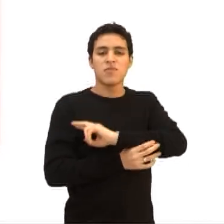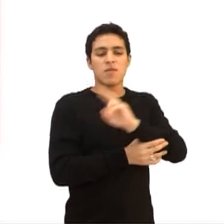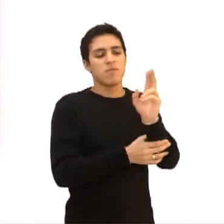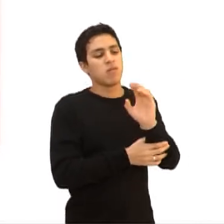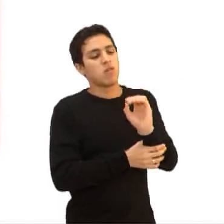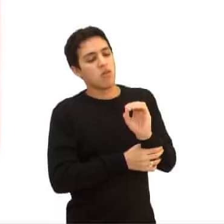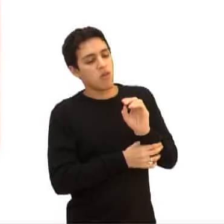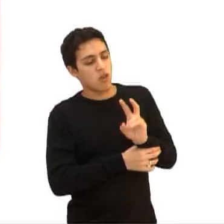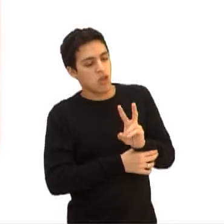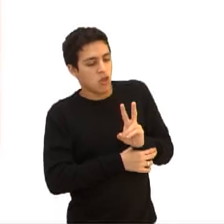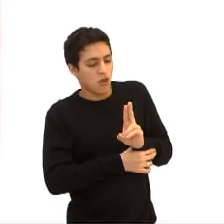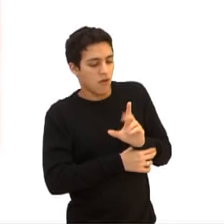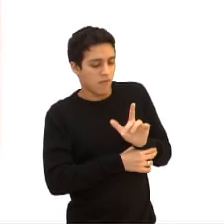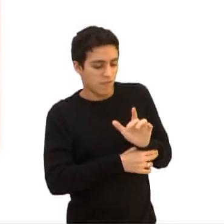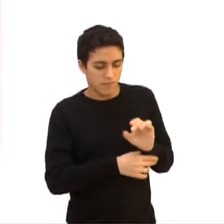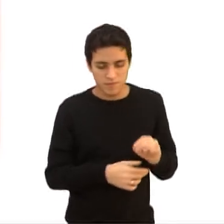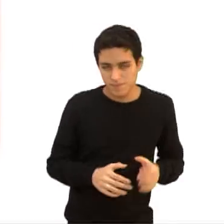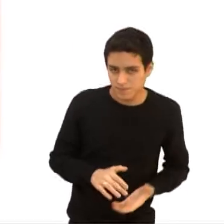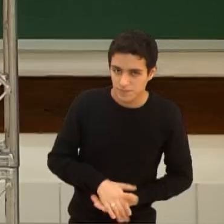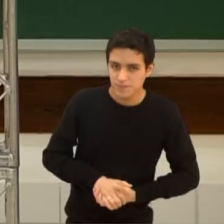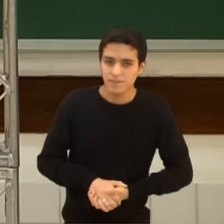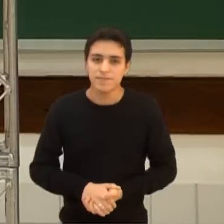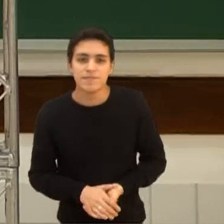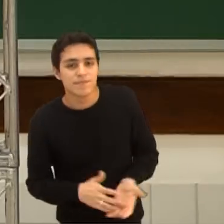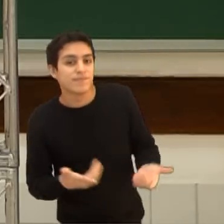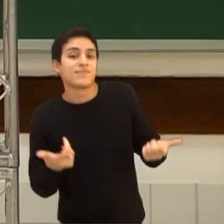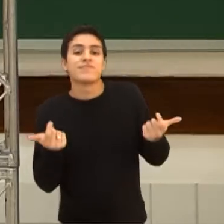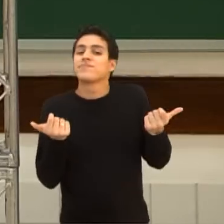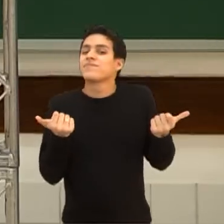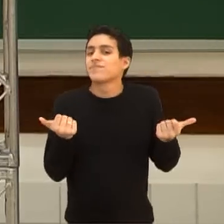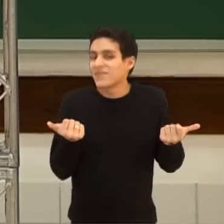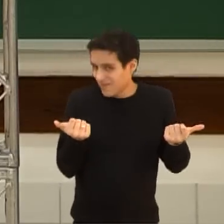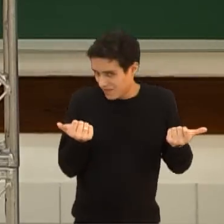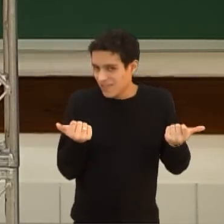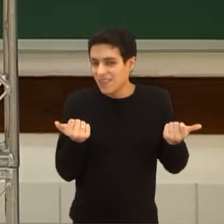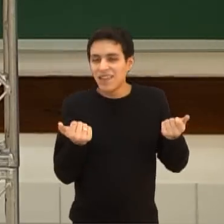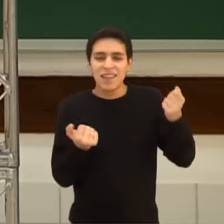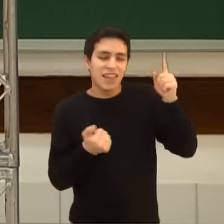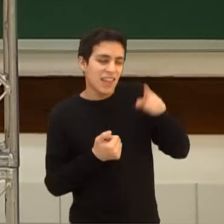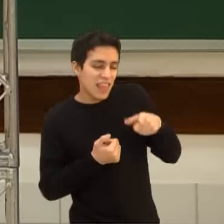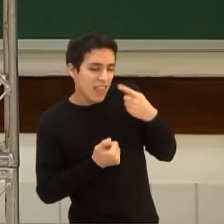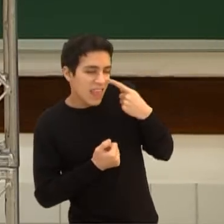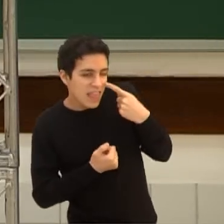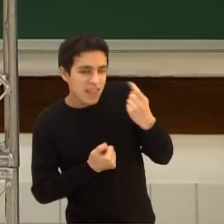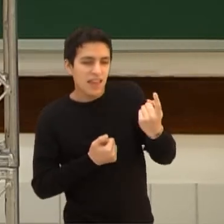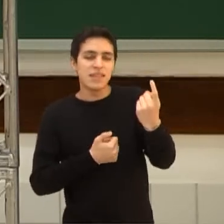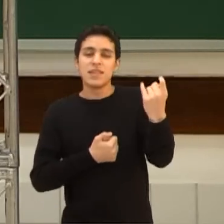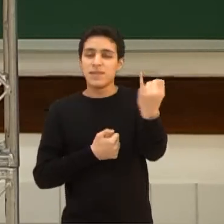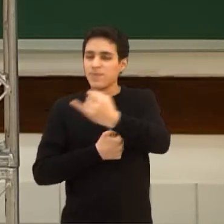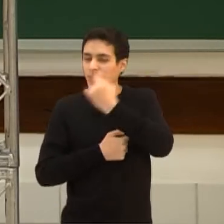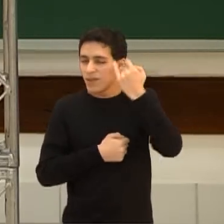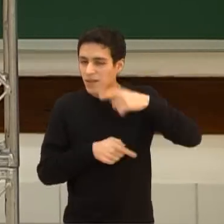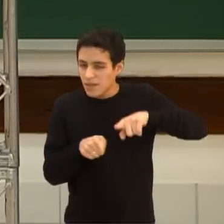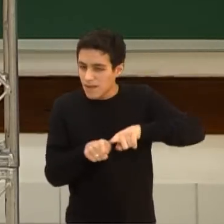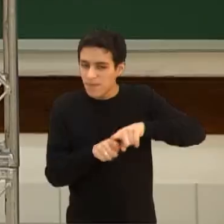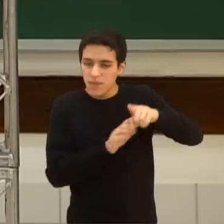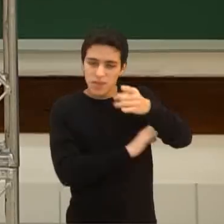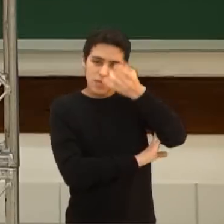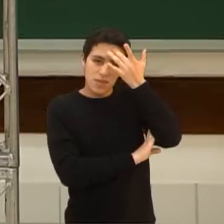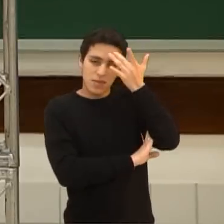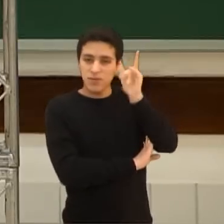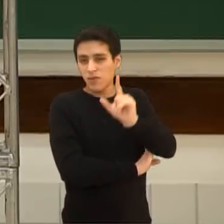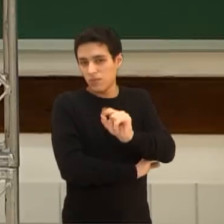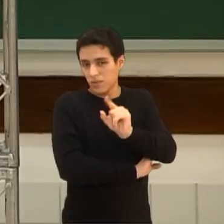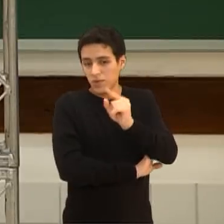gente chama, né, então ele de óvulo, tá? Então, uma coisa bem importante que a gente tem que ter na cabeça